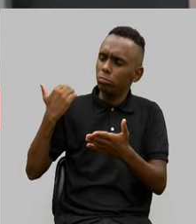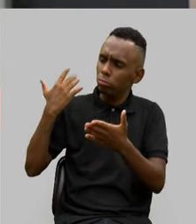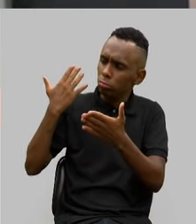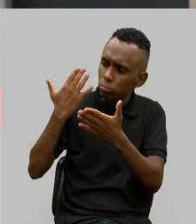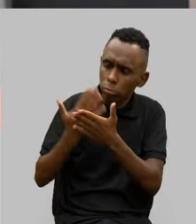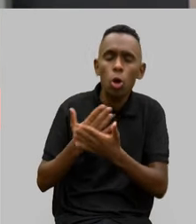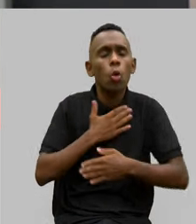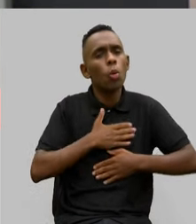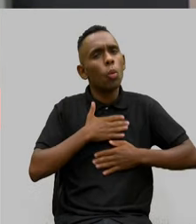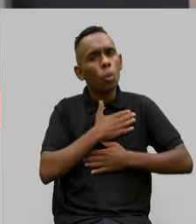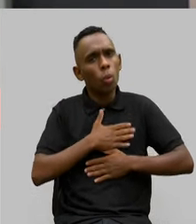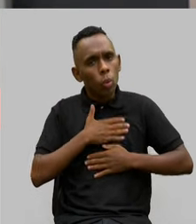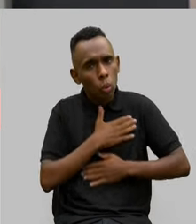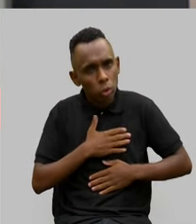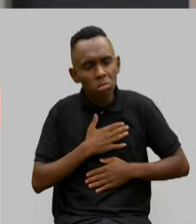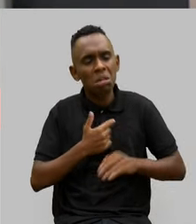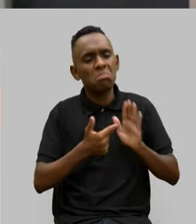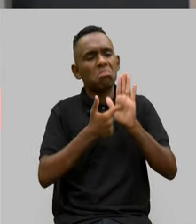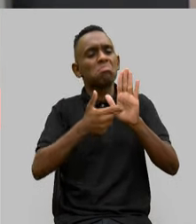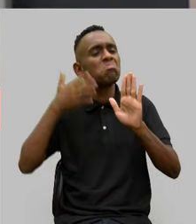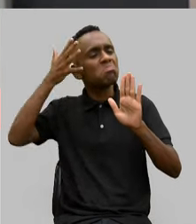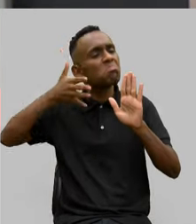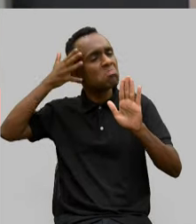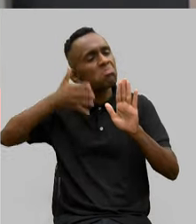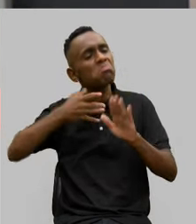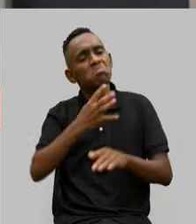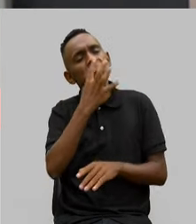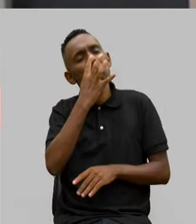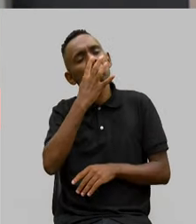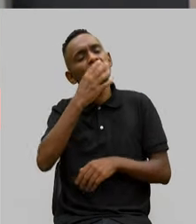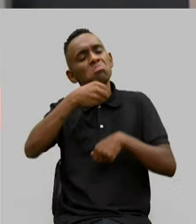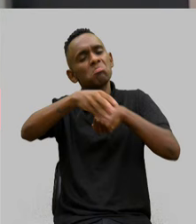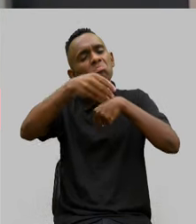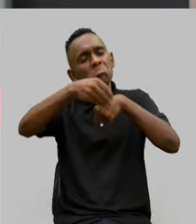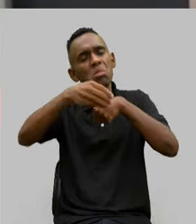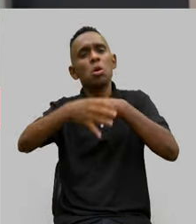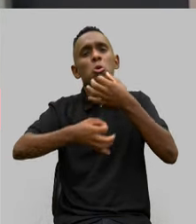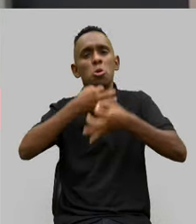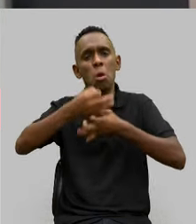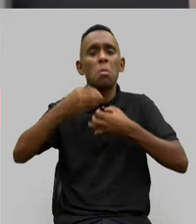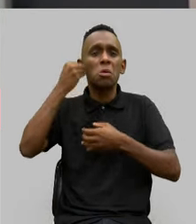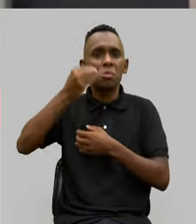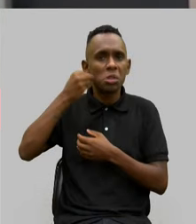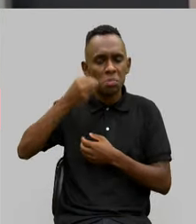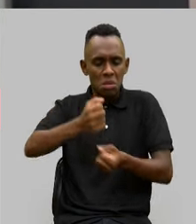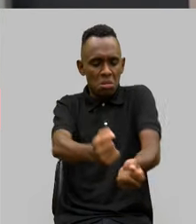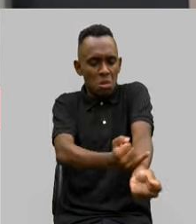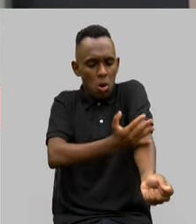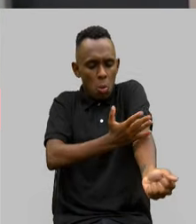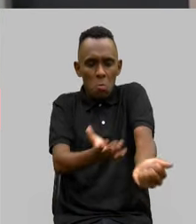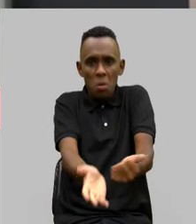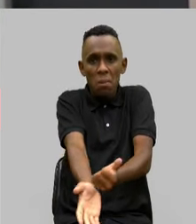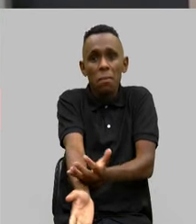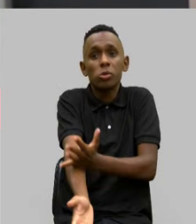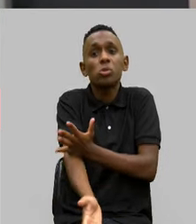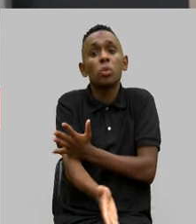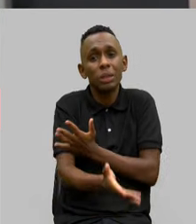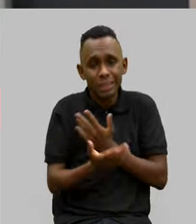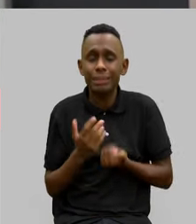gostei muito dos das apresentações ah dos depoimentos né depoimentos extremamente emocionantes aqui